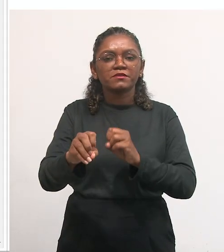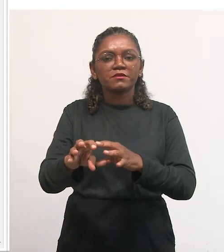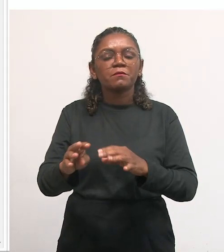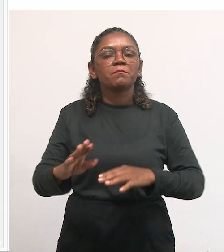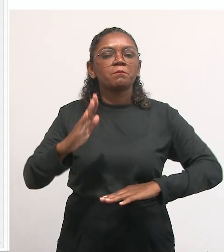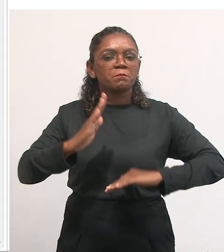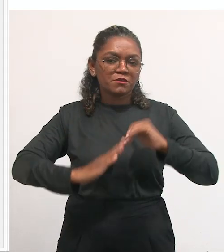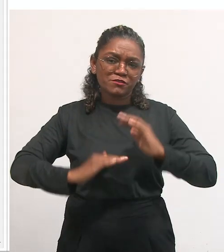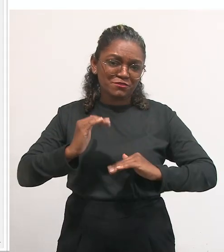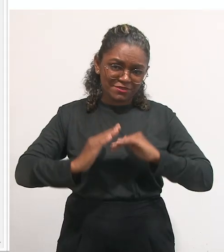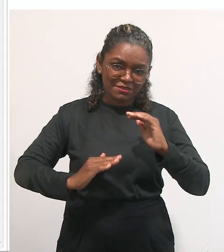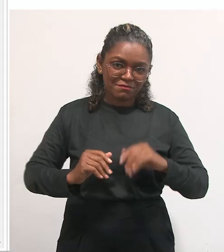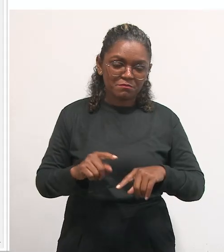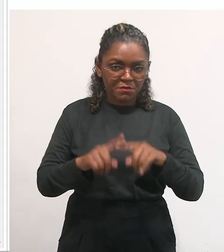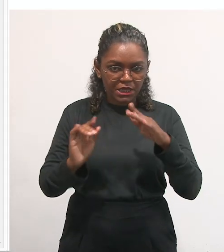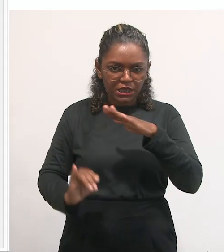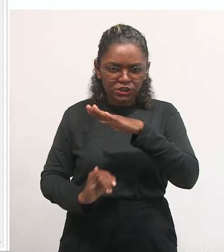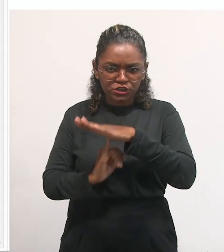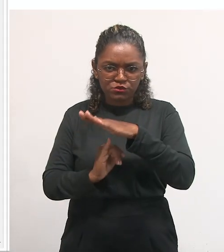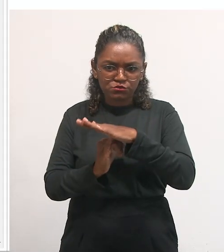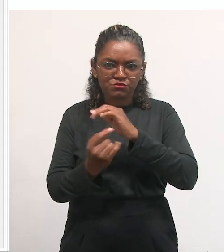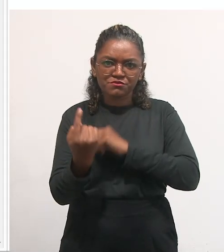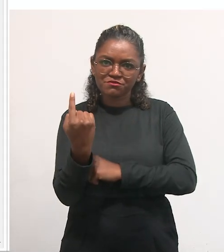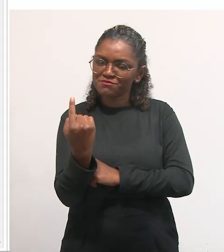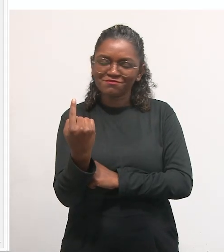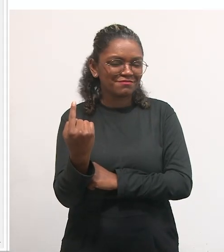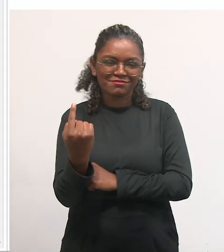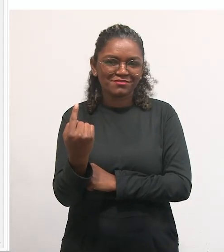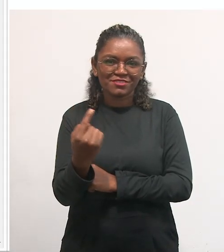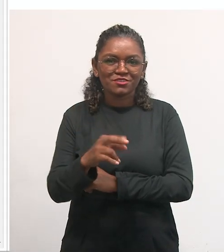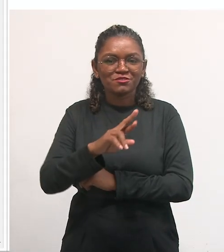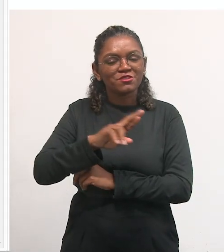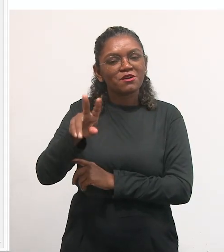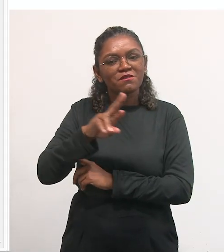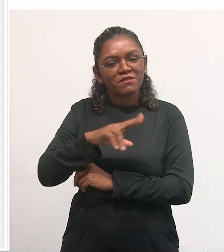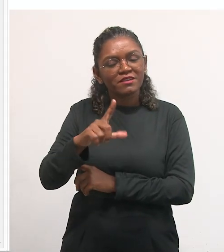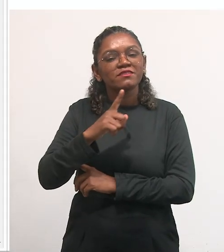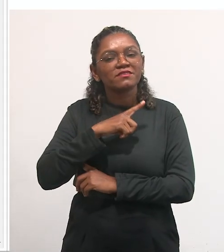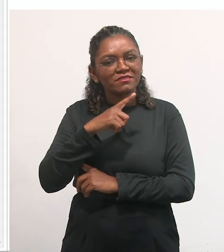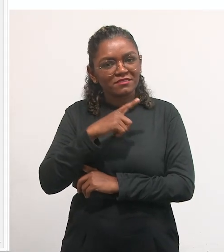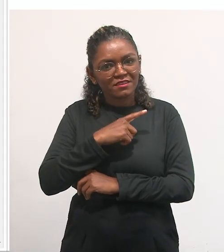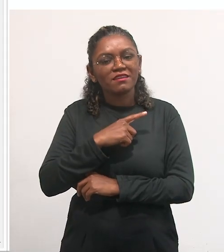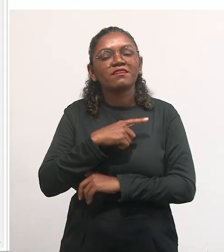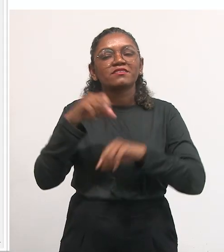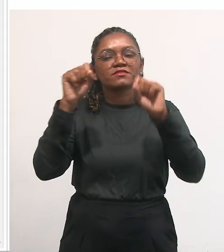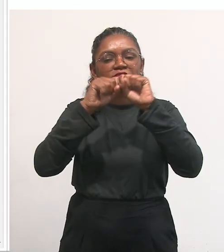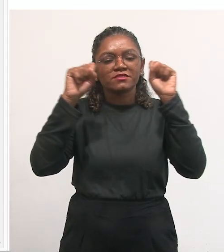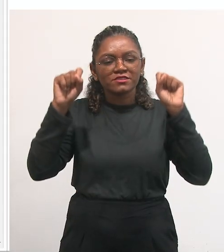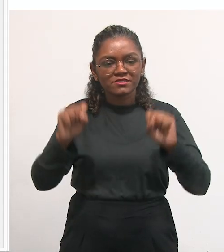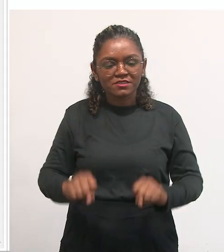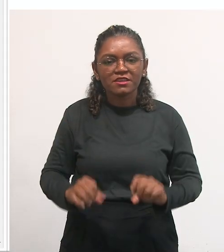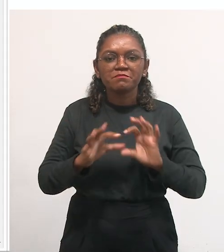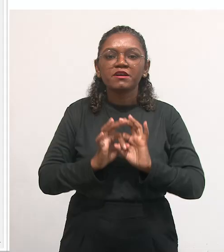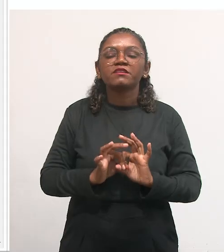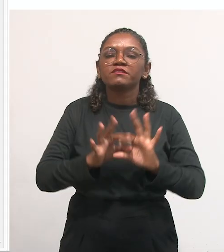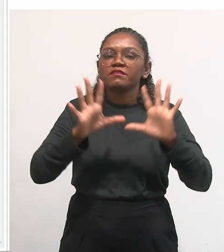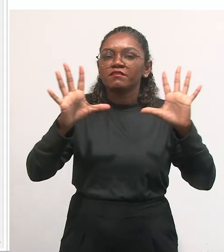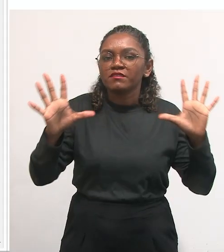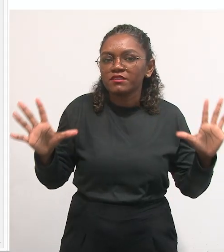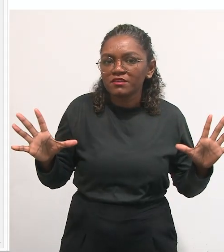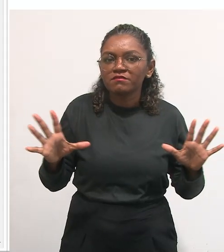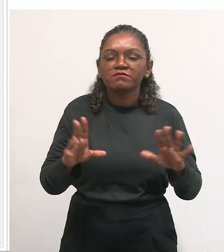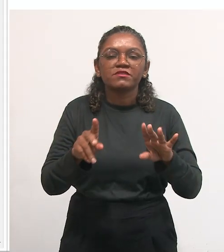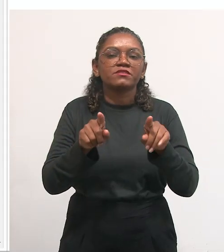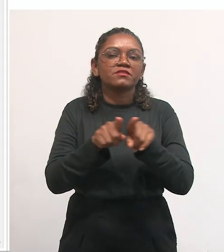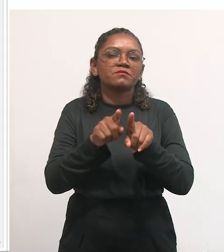são as únicas instituições a trabalhar a educação profissional, a gente tem todo o sistema S, ela é livre, a iniciativa privada, mas